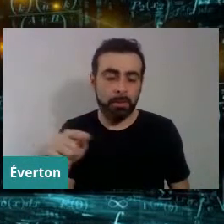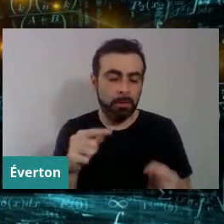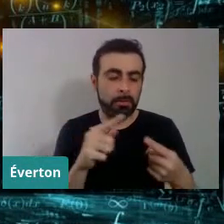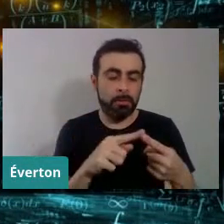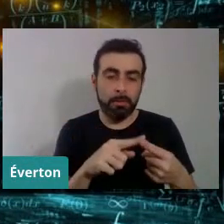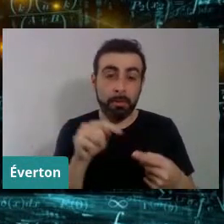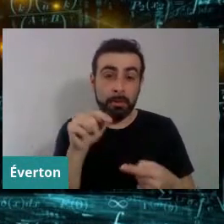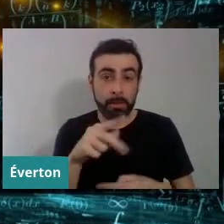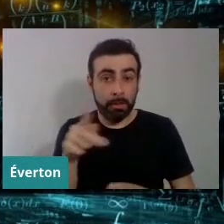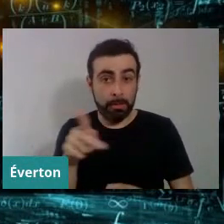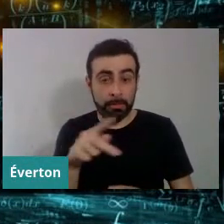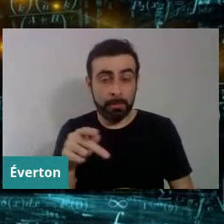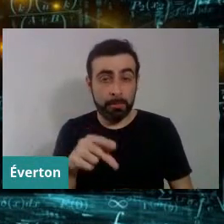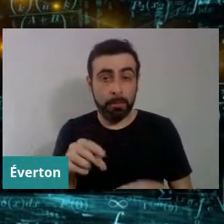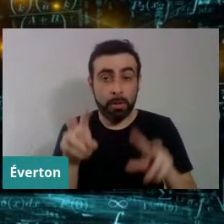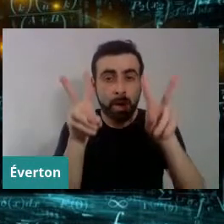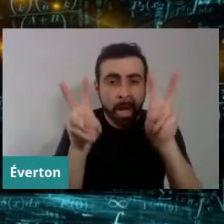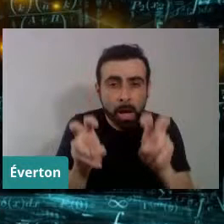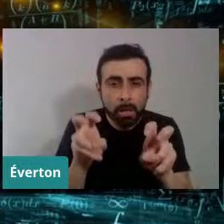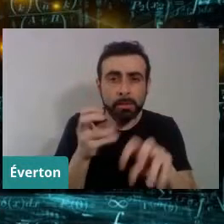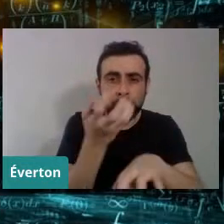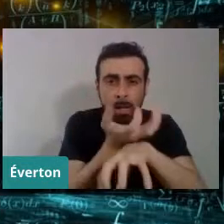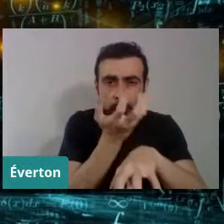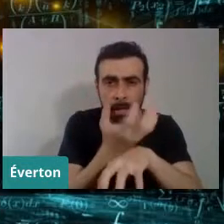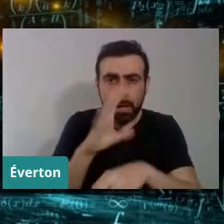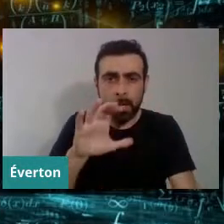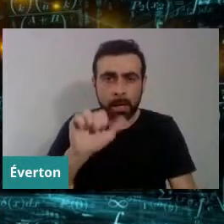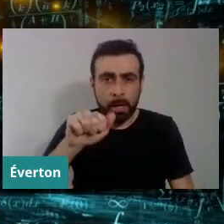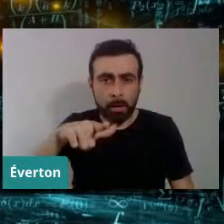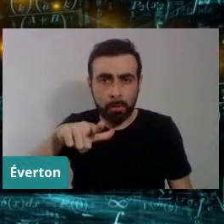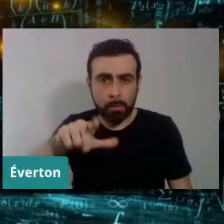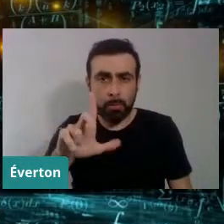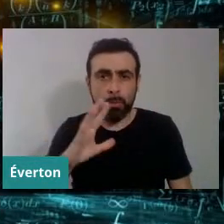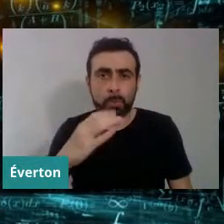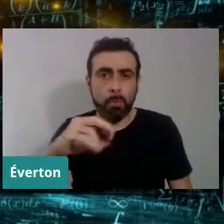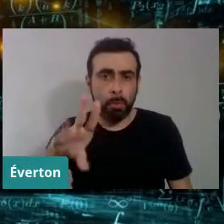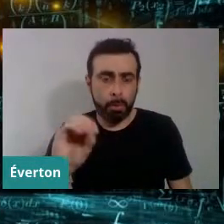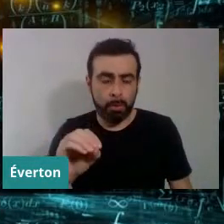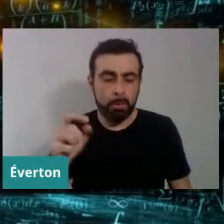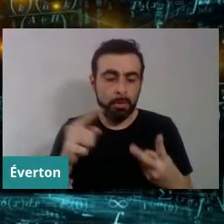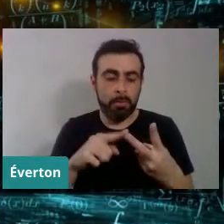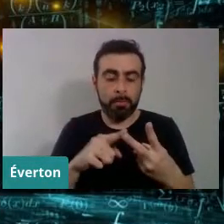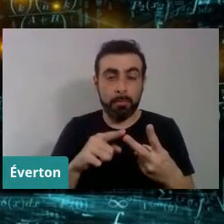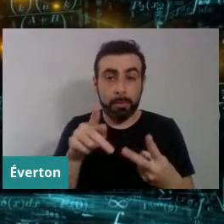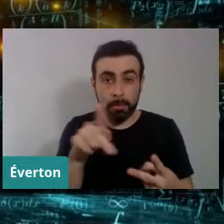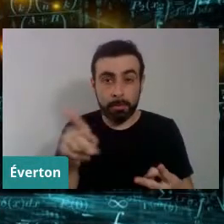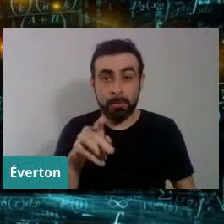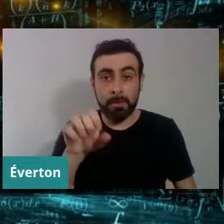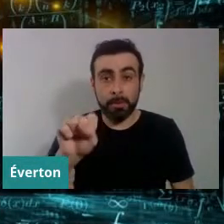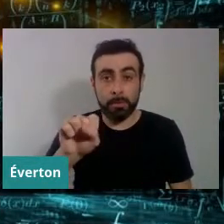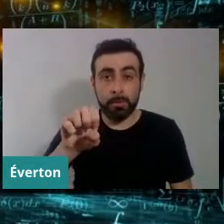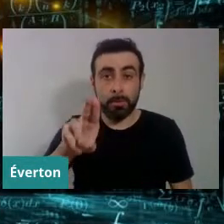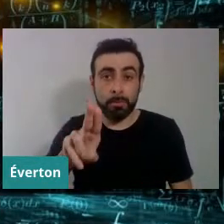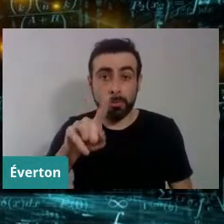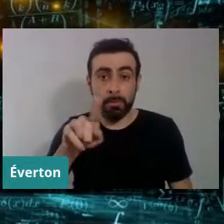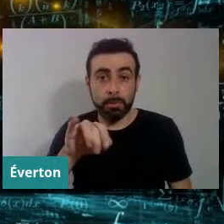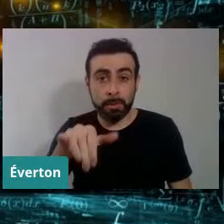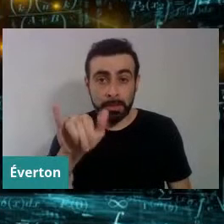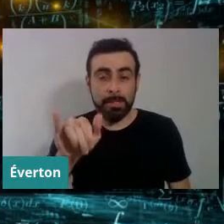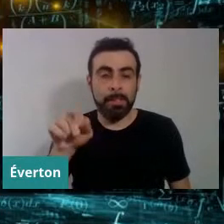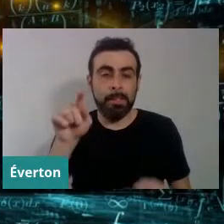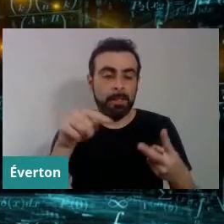era professor de cálculo. Me lembro da professora Suzy, que era professora de